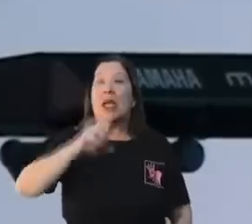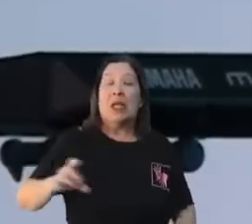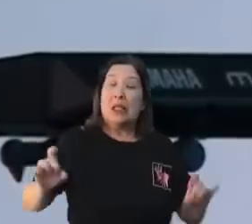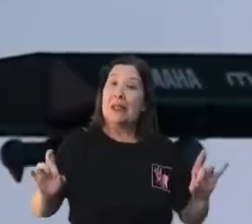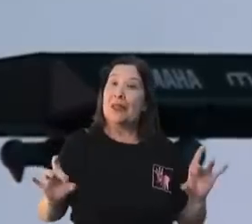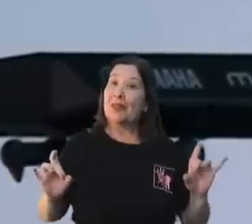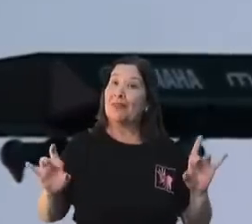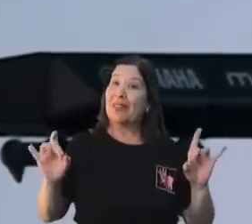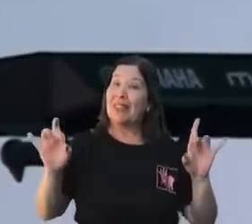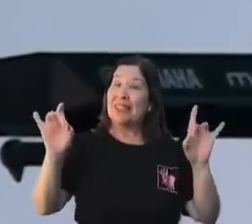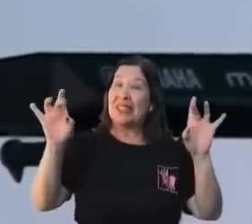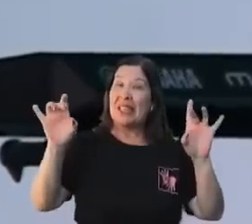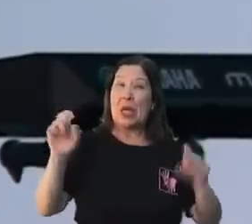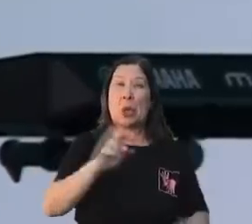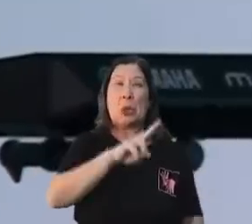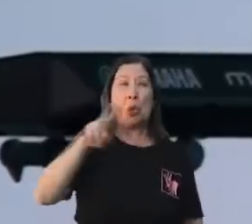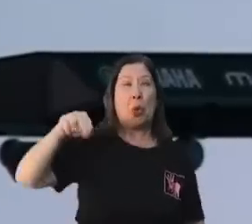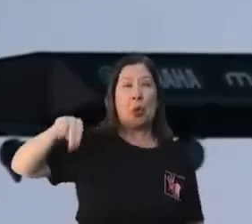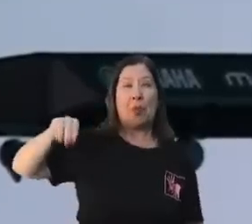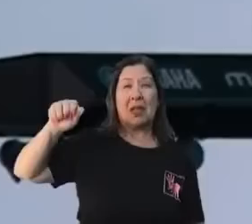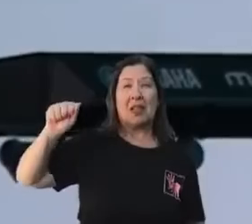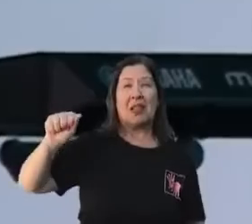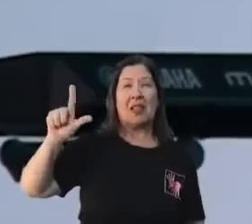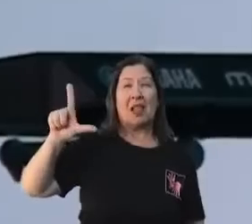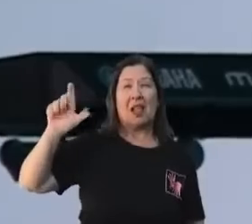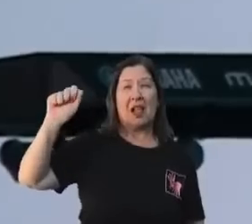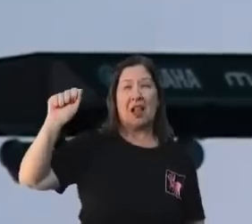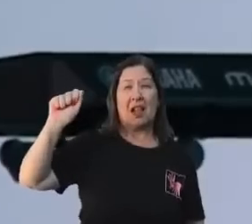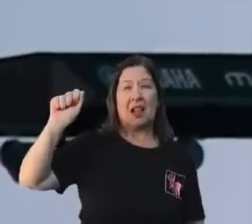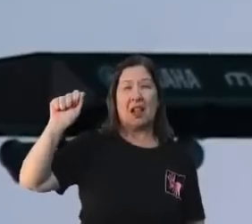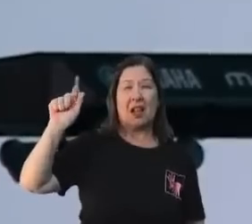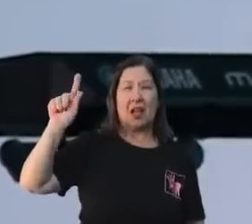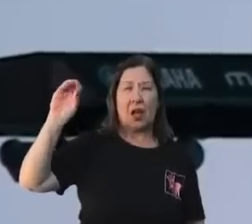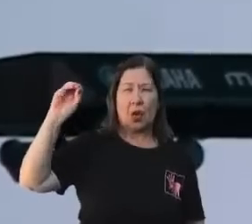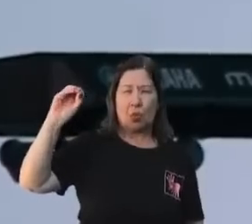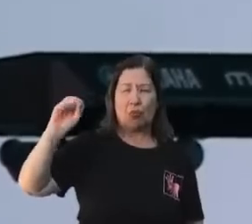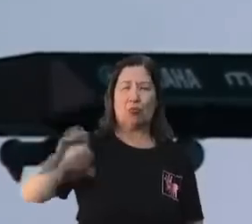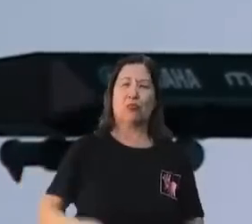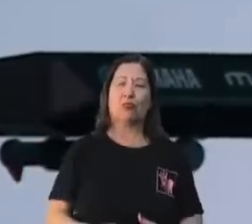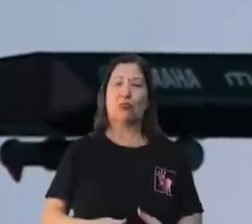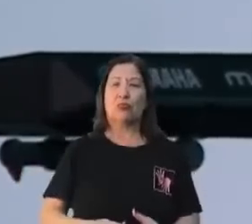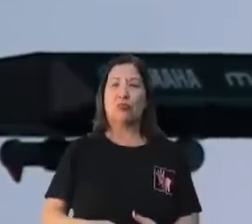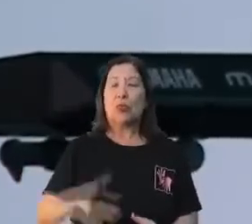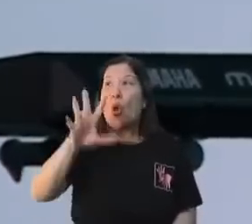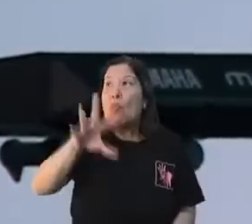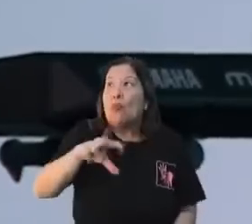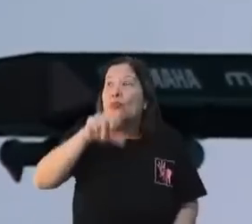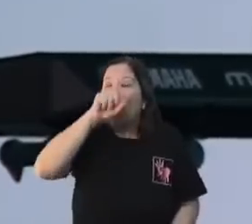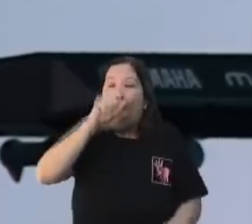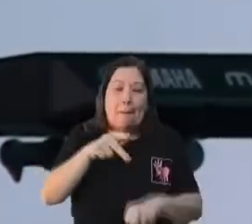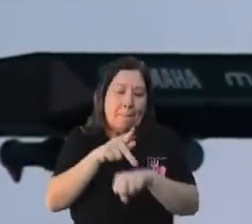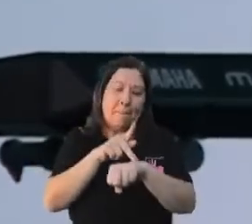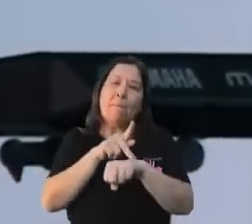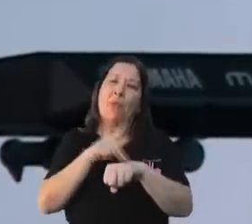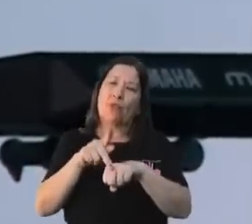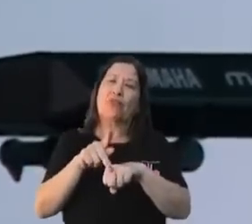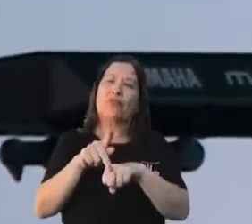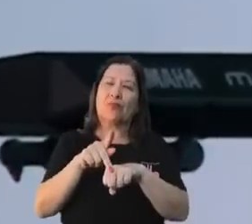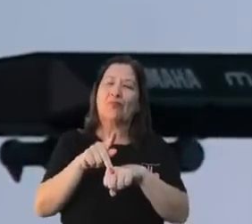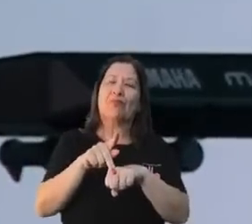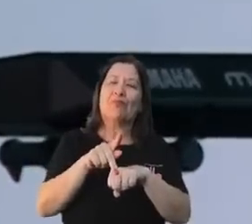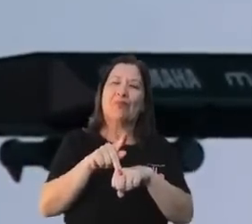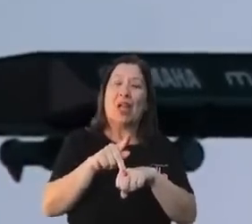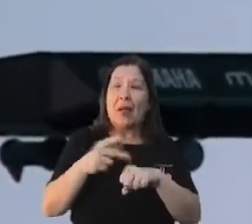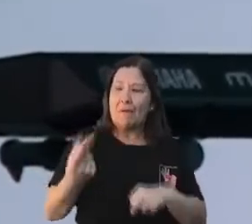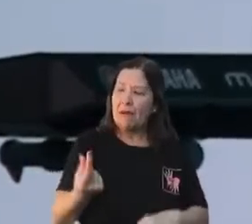e era uma essência pura, não híbrida. Esse perfume não era só caríssimo,